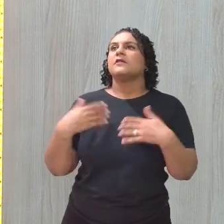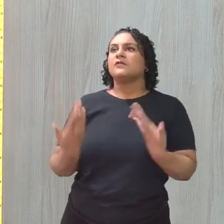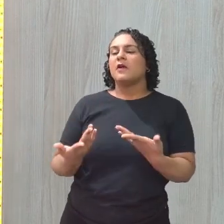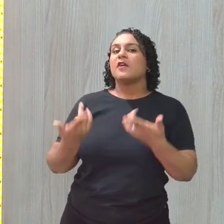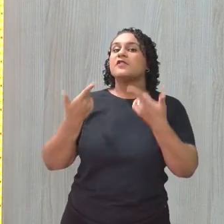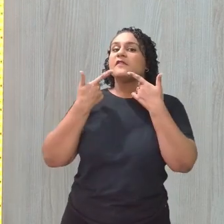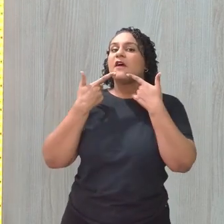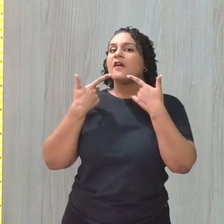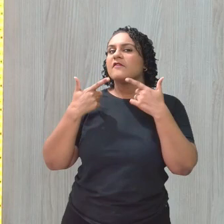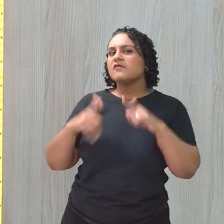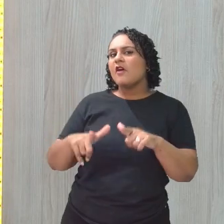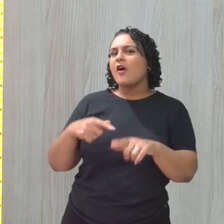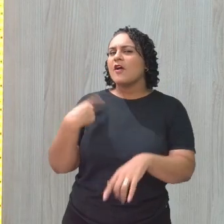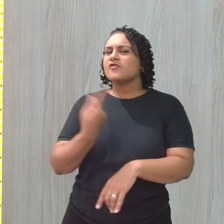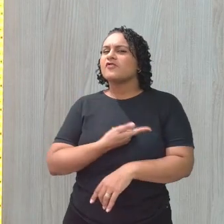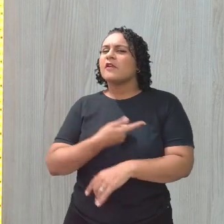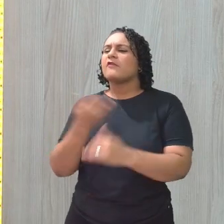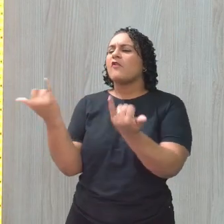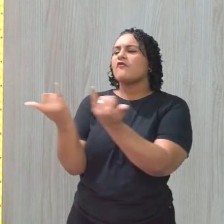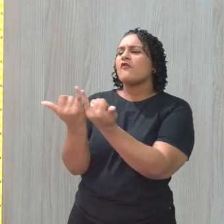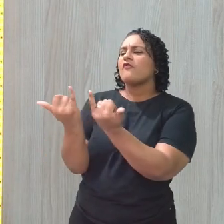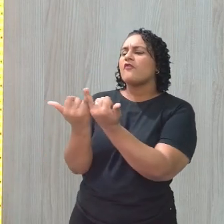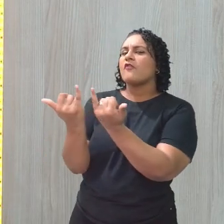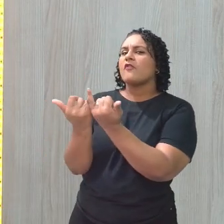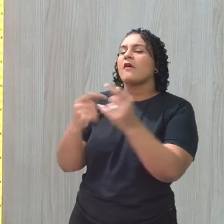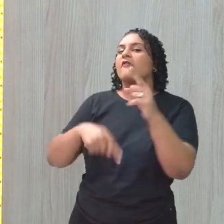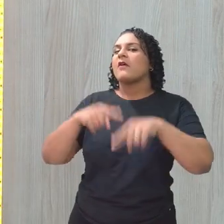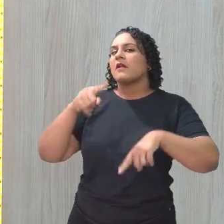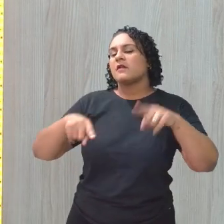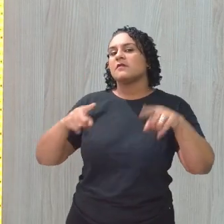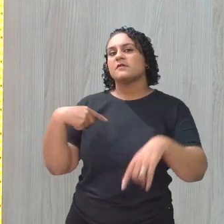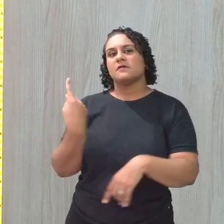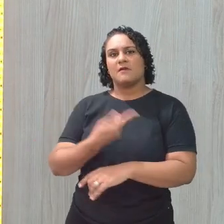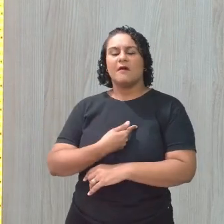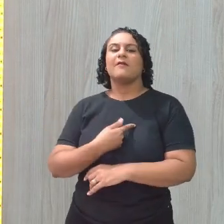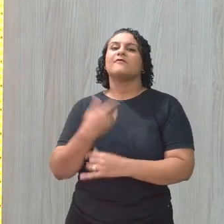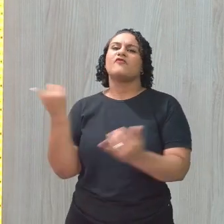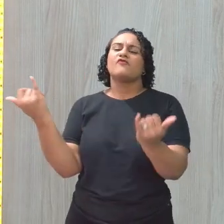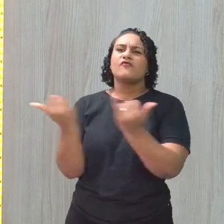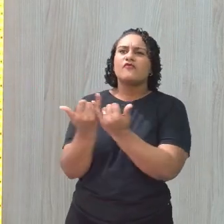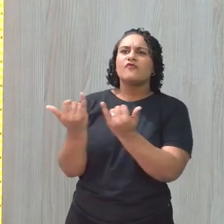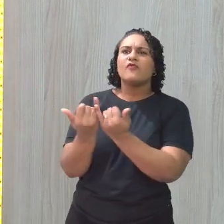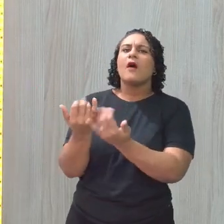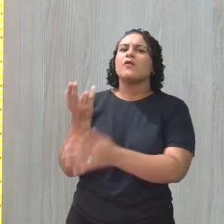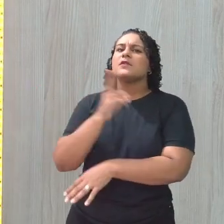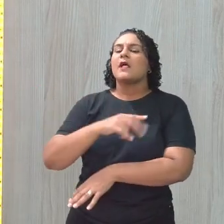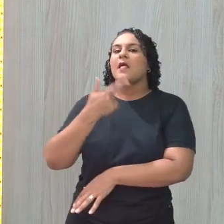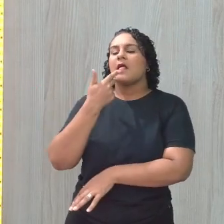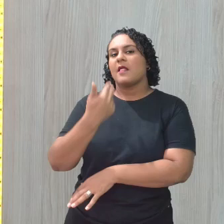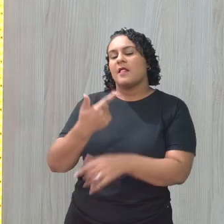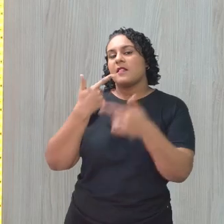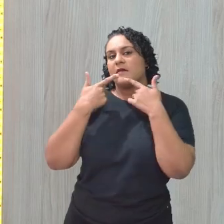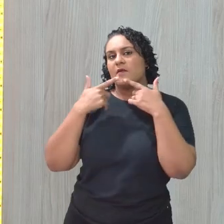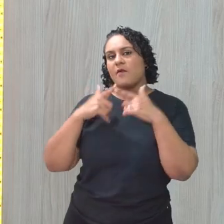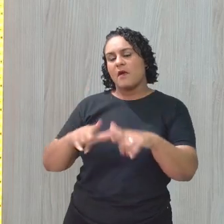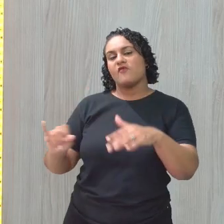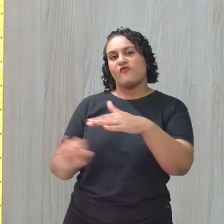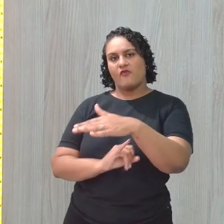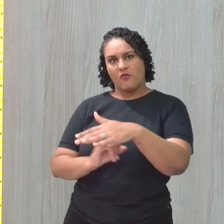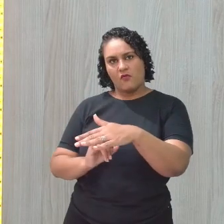quê? Fofocar na nossa variação Sim. menos prestigiada, né? Porque é isso, a linguagem vai